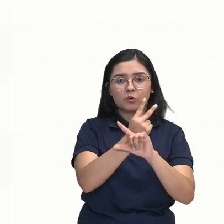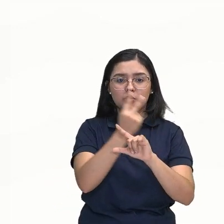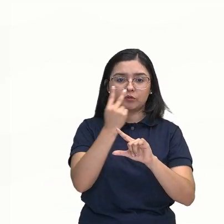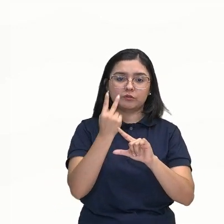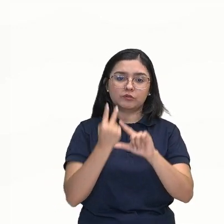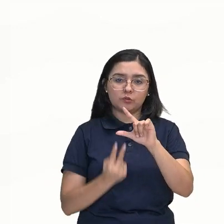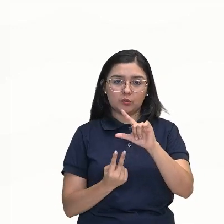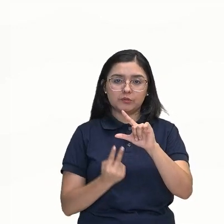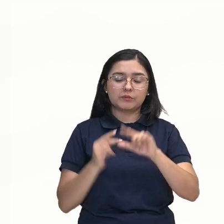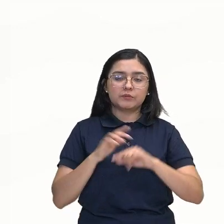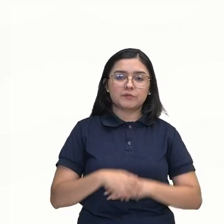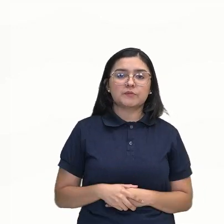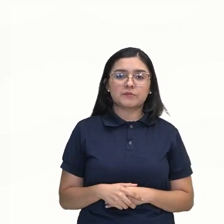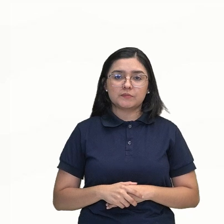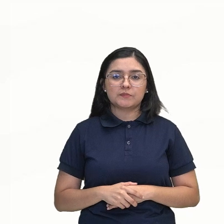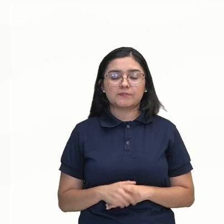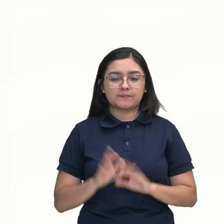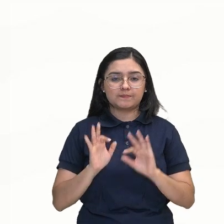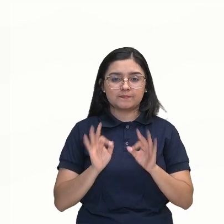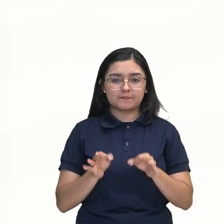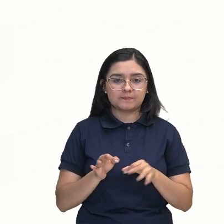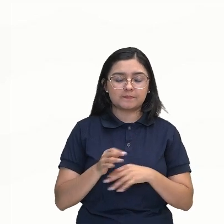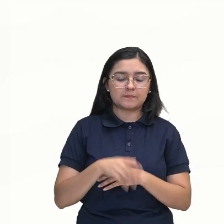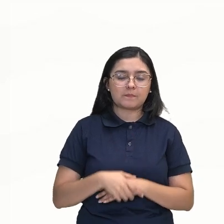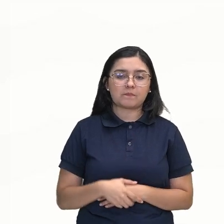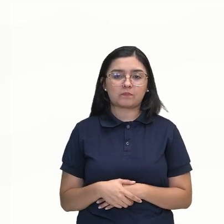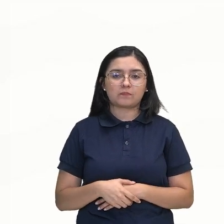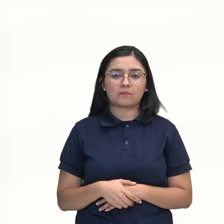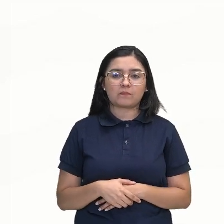também é 2, ok?